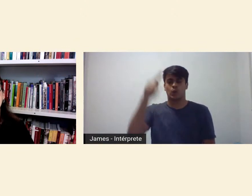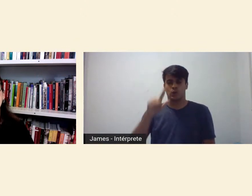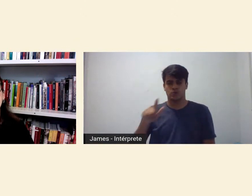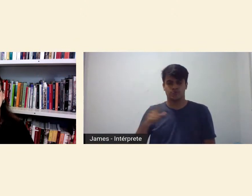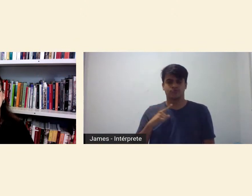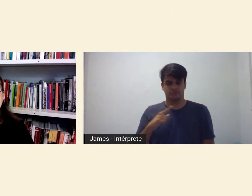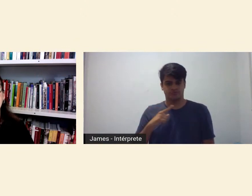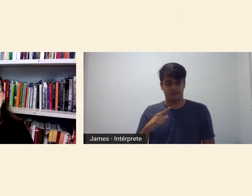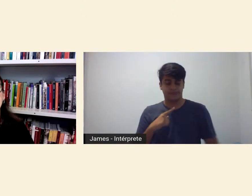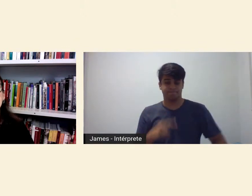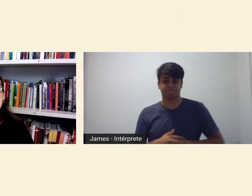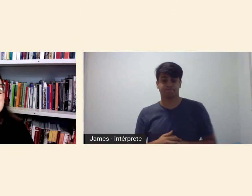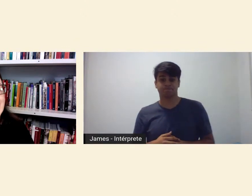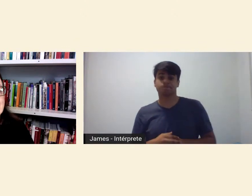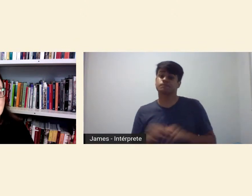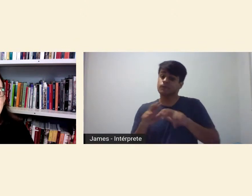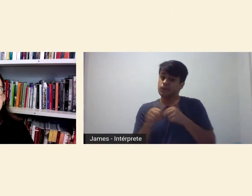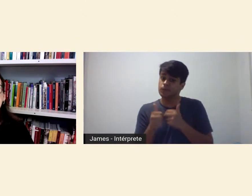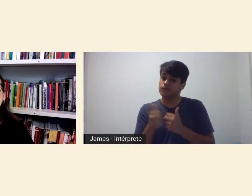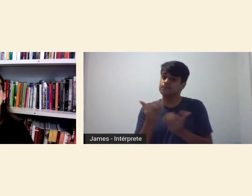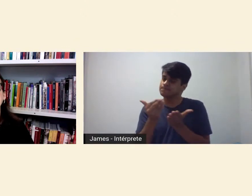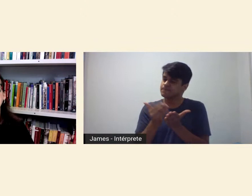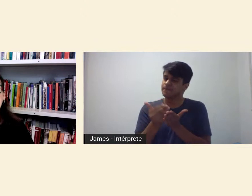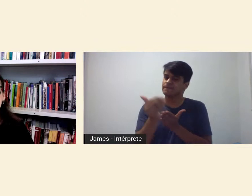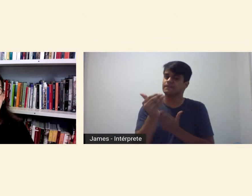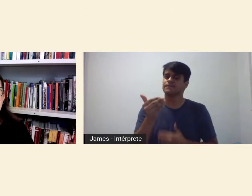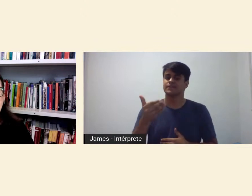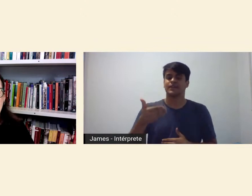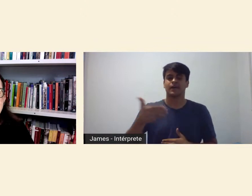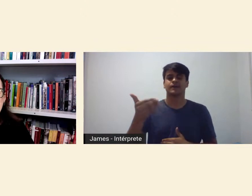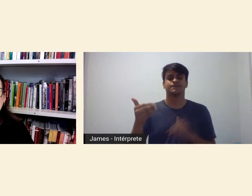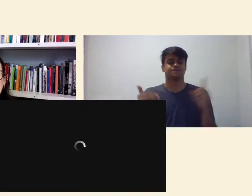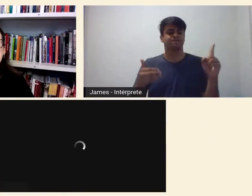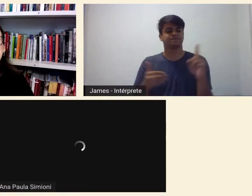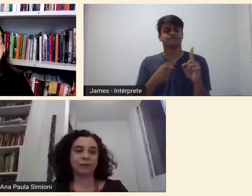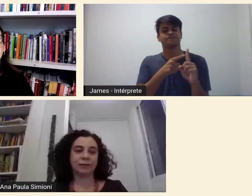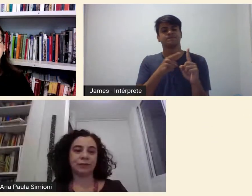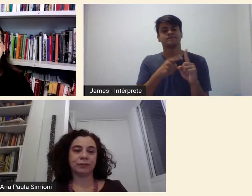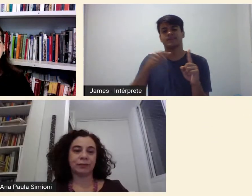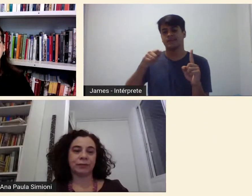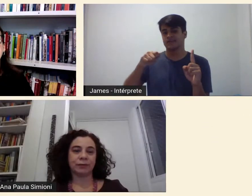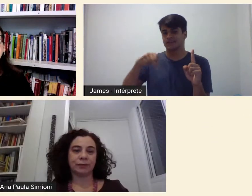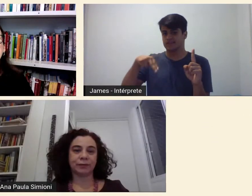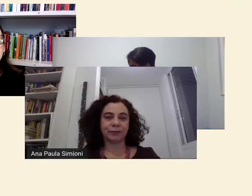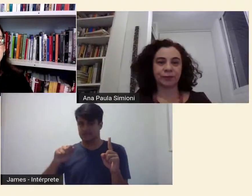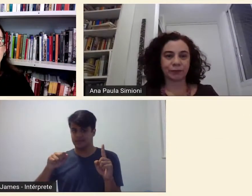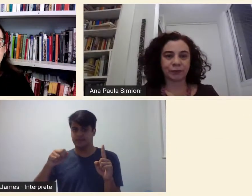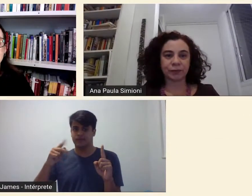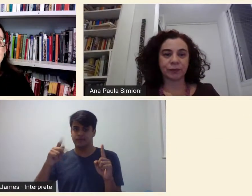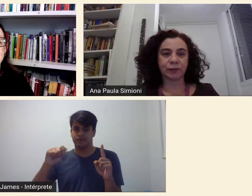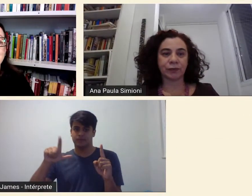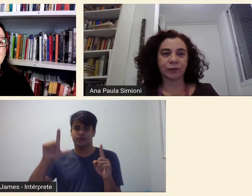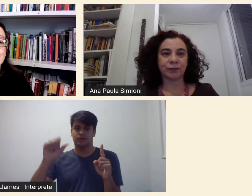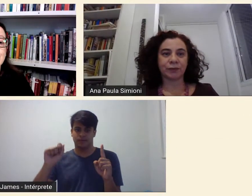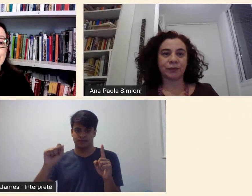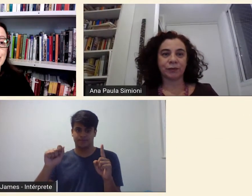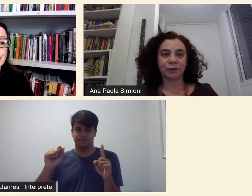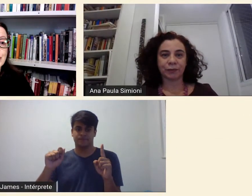nós vamos dar início com a professora Ana Paula Simeone, que é professora